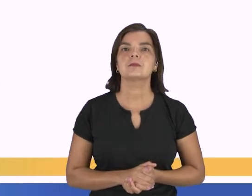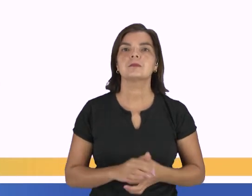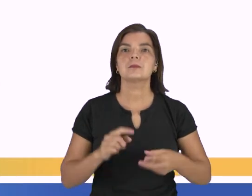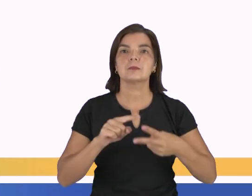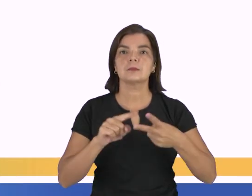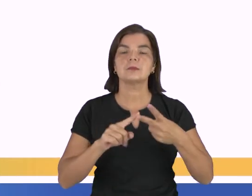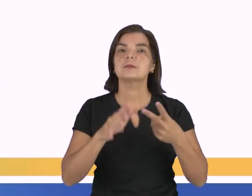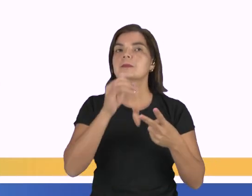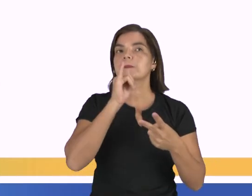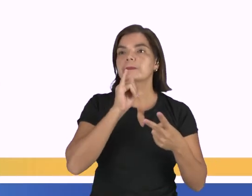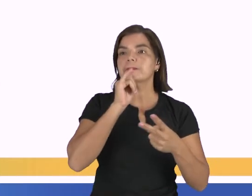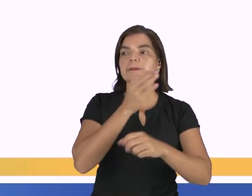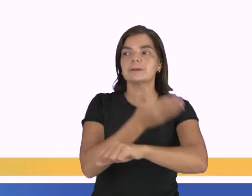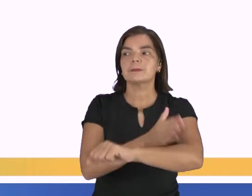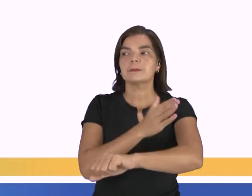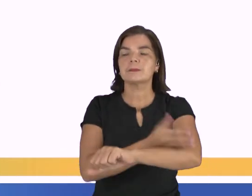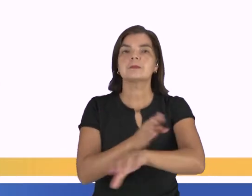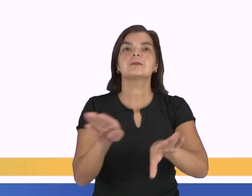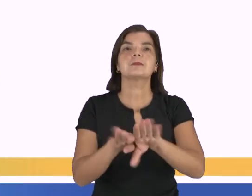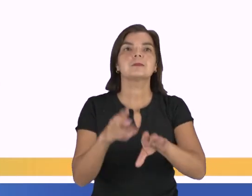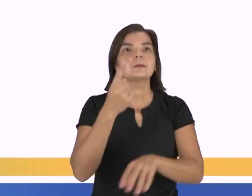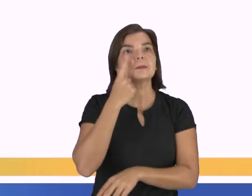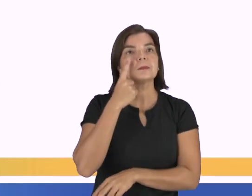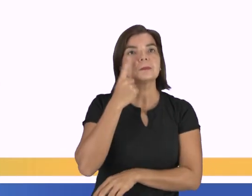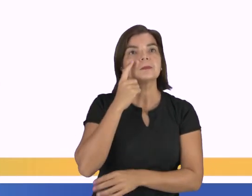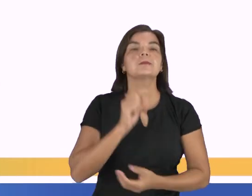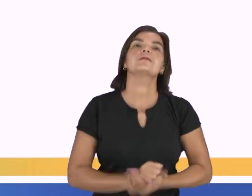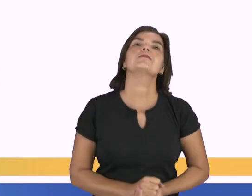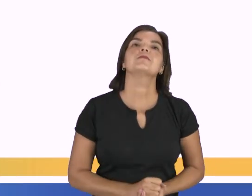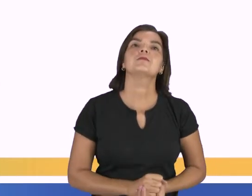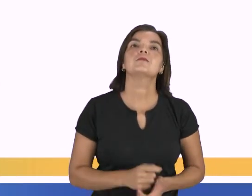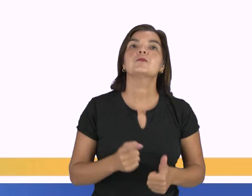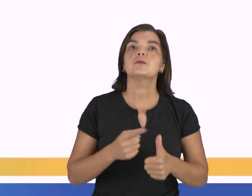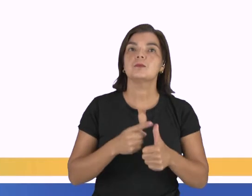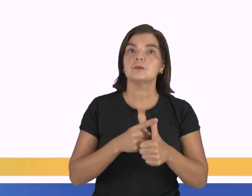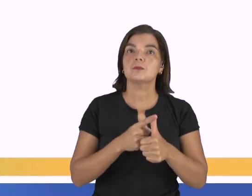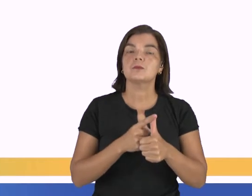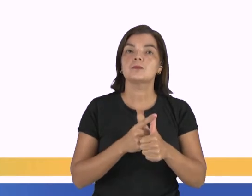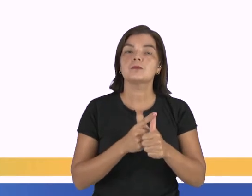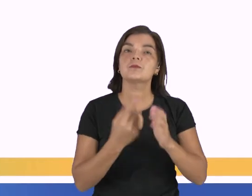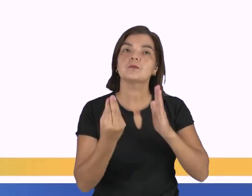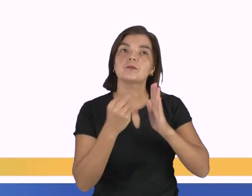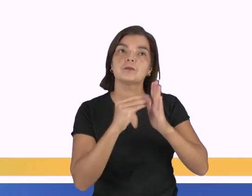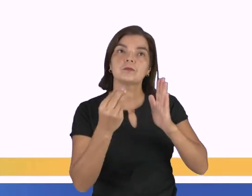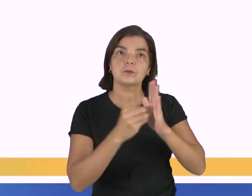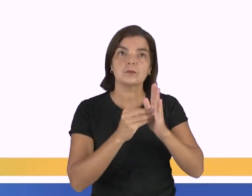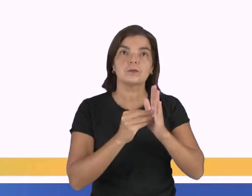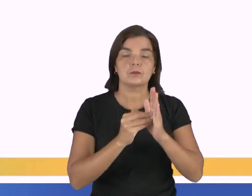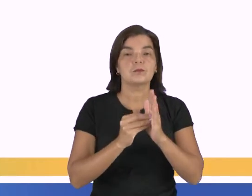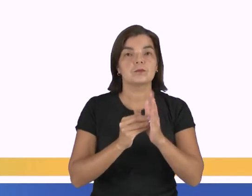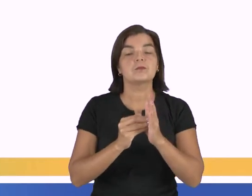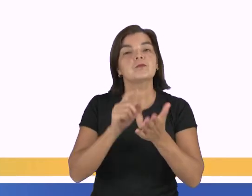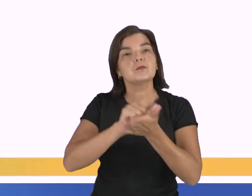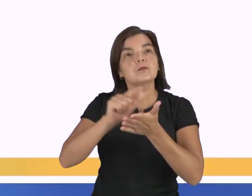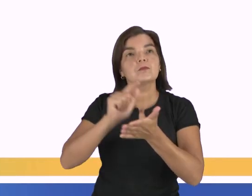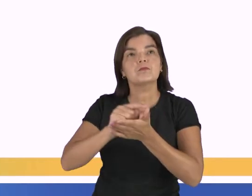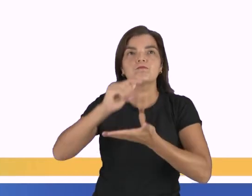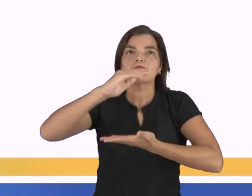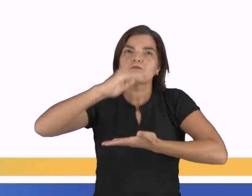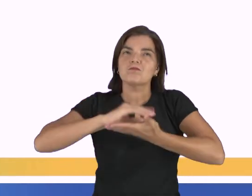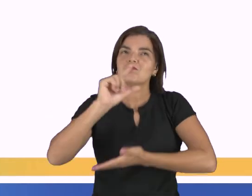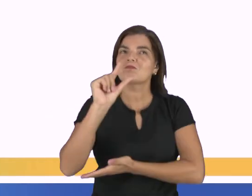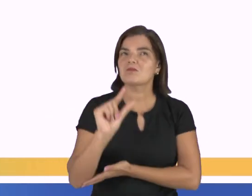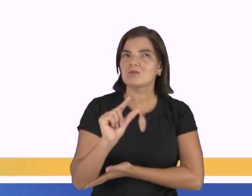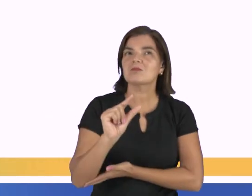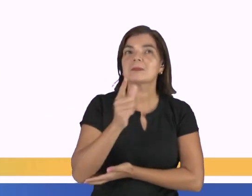2 exemplos para a gente praticar. Tu verifica o exemplo 1 que diz assim: o manual que acompanha uma ducha higiênica informa a pressão